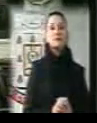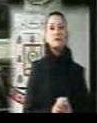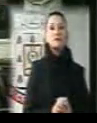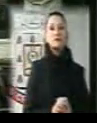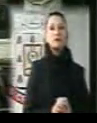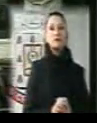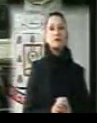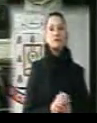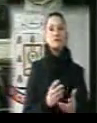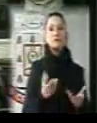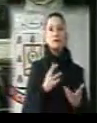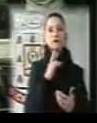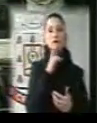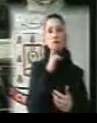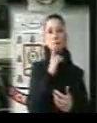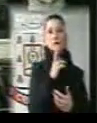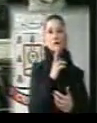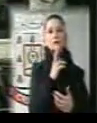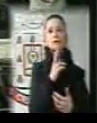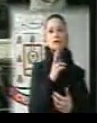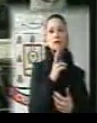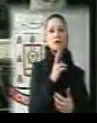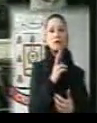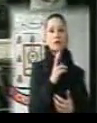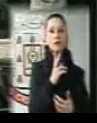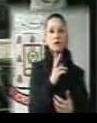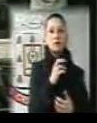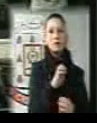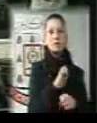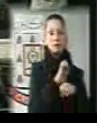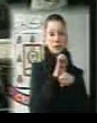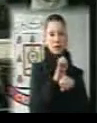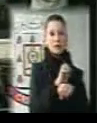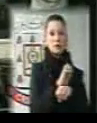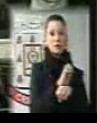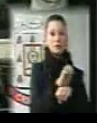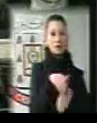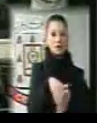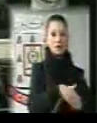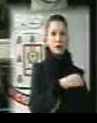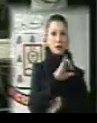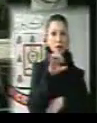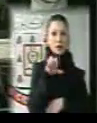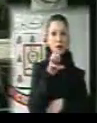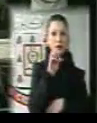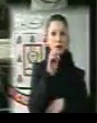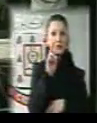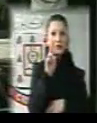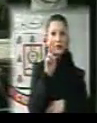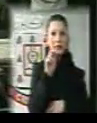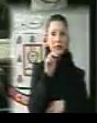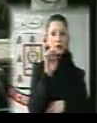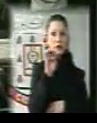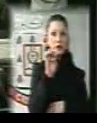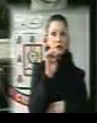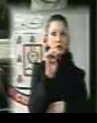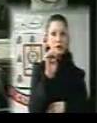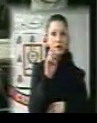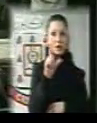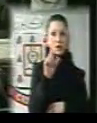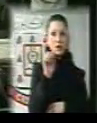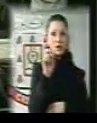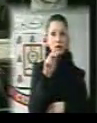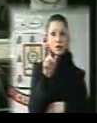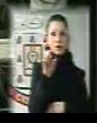Já respondendo a questão da estadualização da Jorge Lacerda, eu fiquei devendo a resposta ao vereador João. Dizer